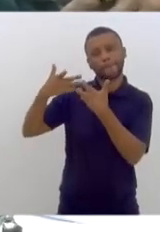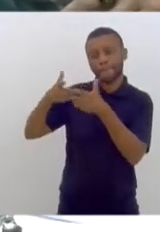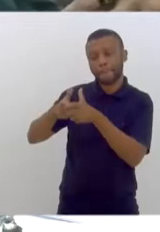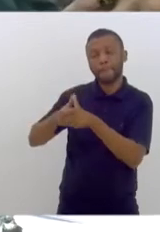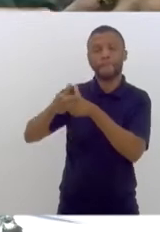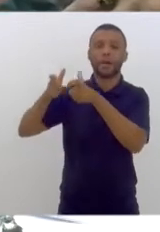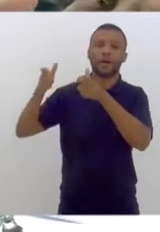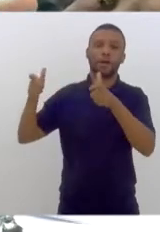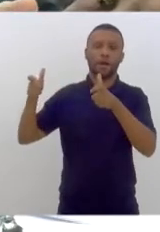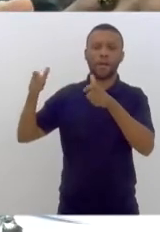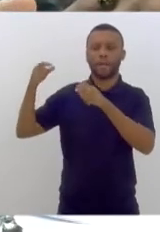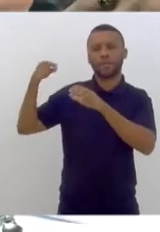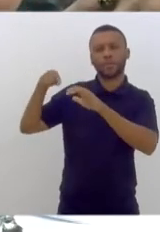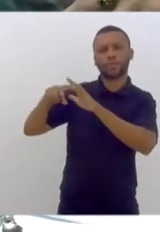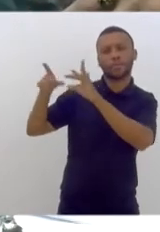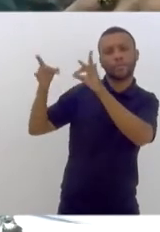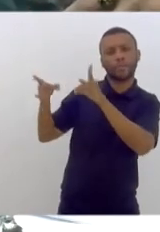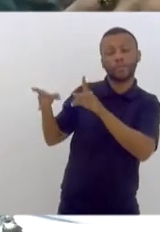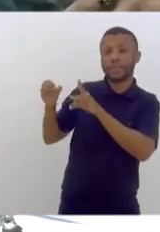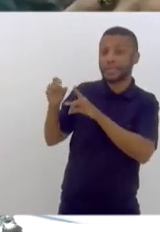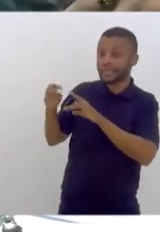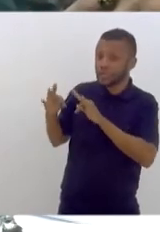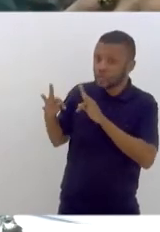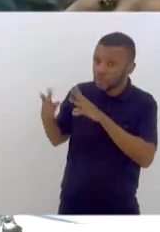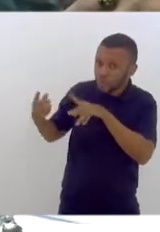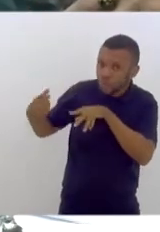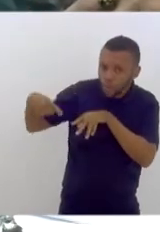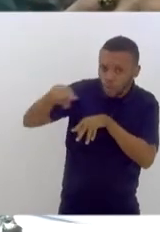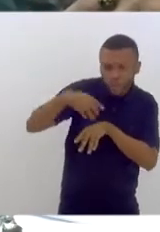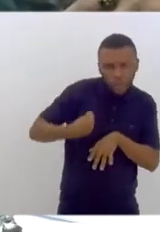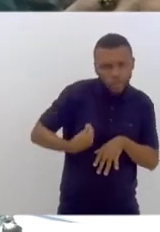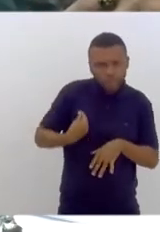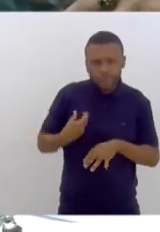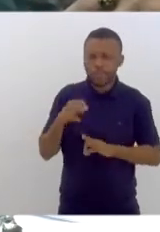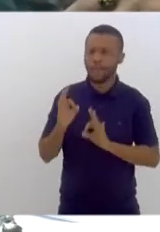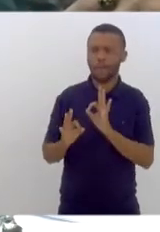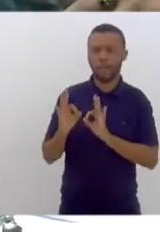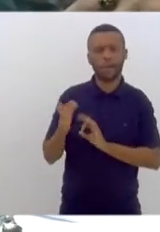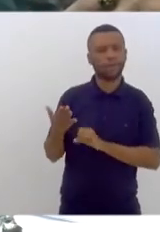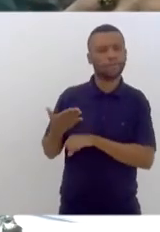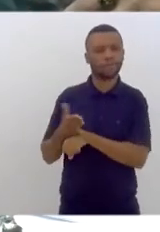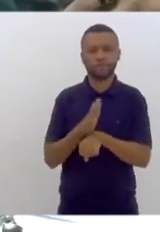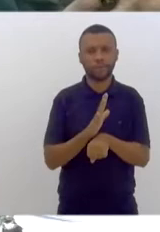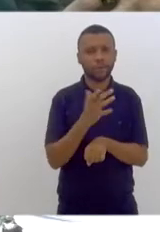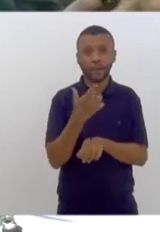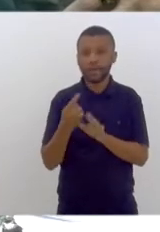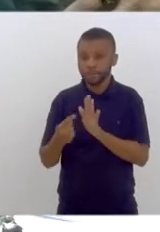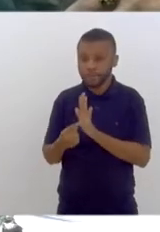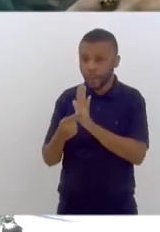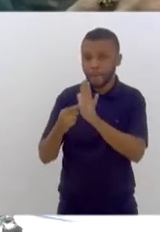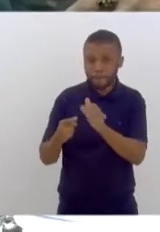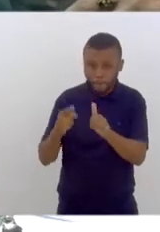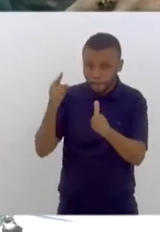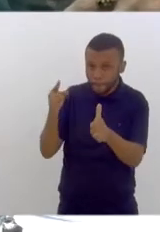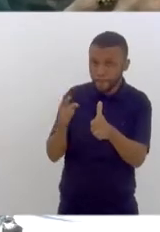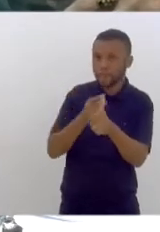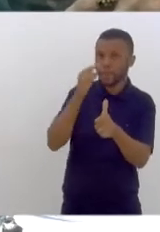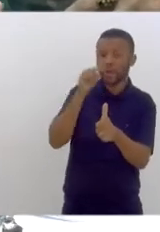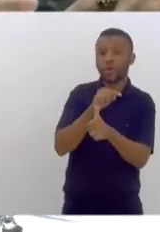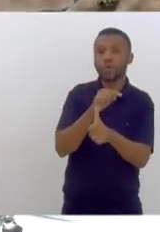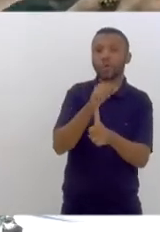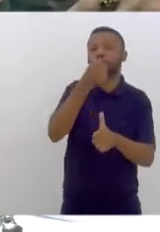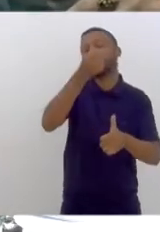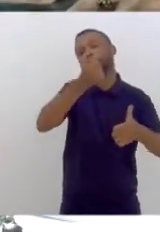nem todos que aqui estão se prepararam para isso. Então eu quero escoimar primeiro aquilo que está